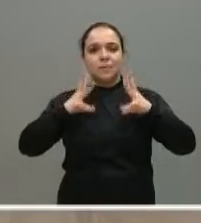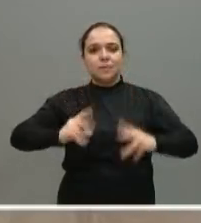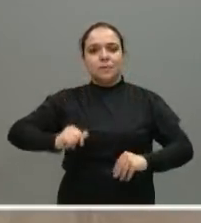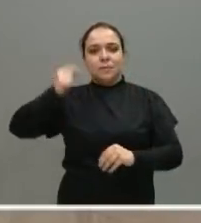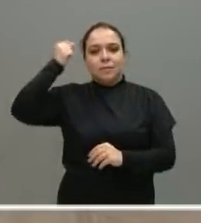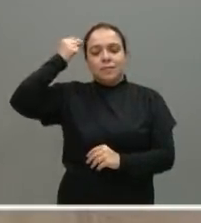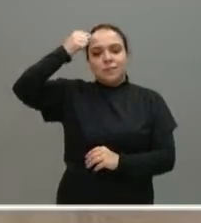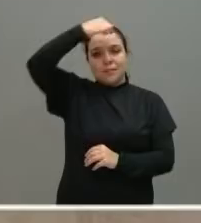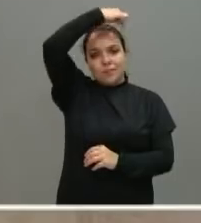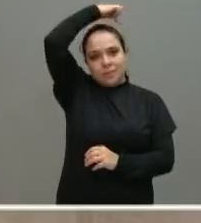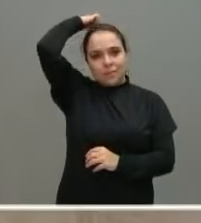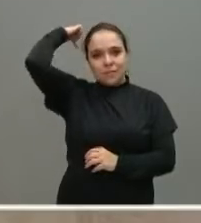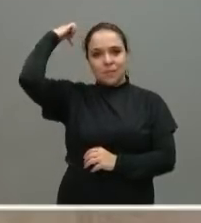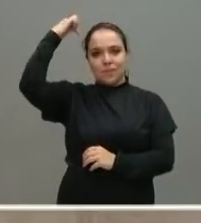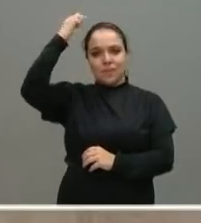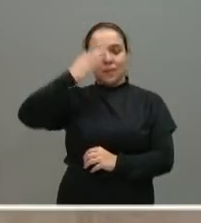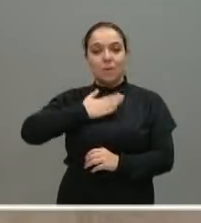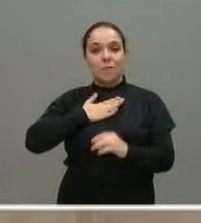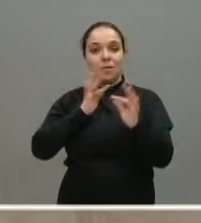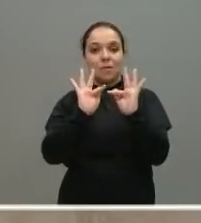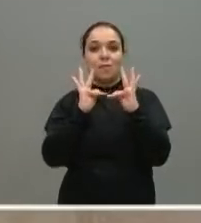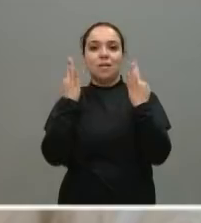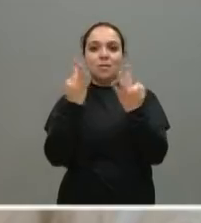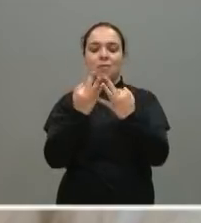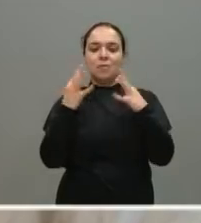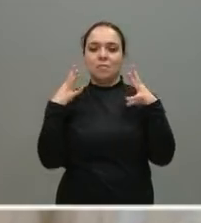santificação da minha família.